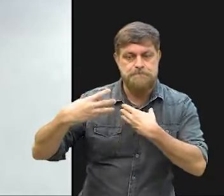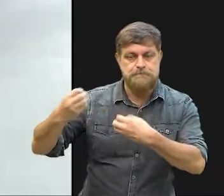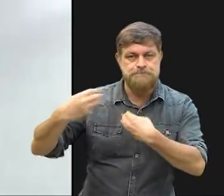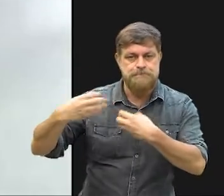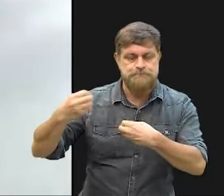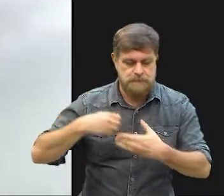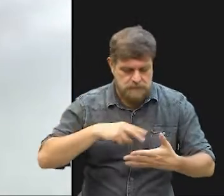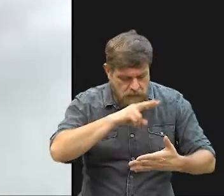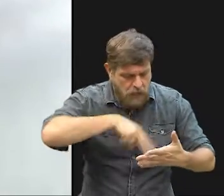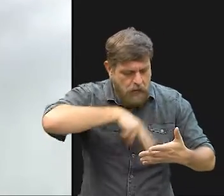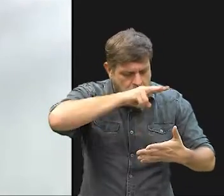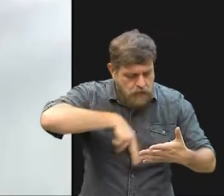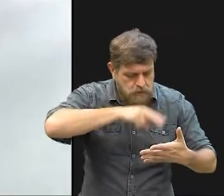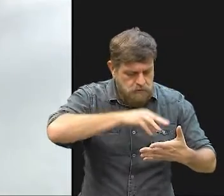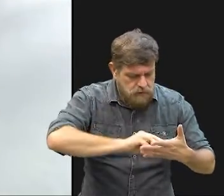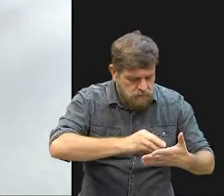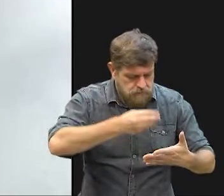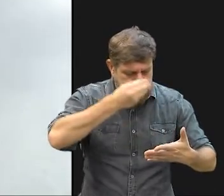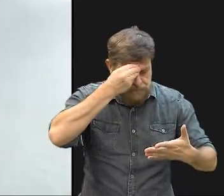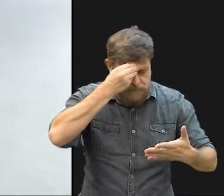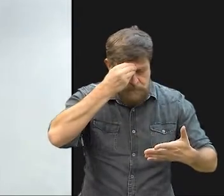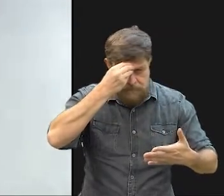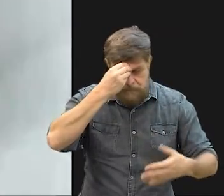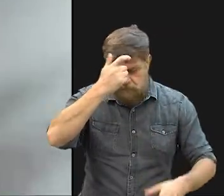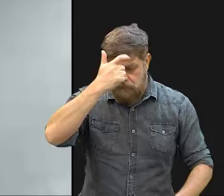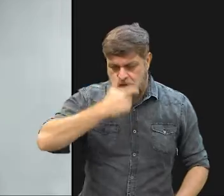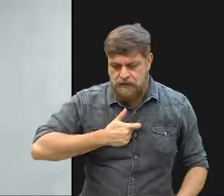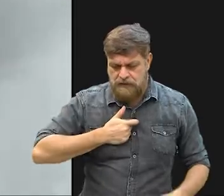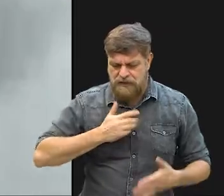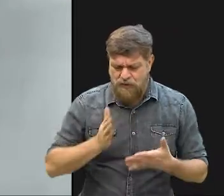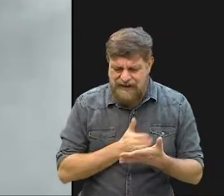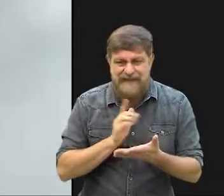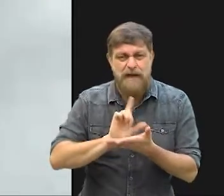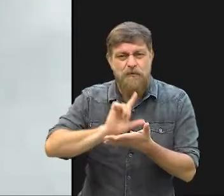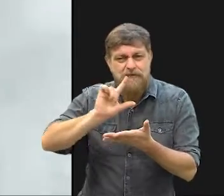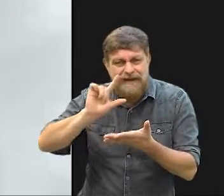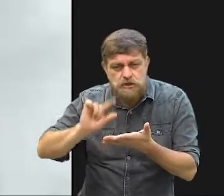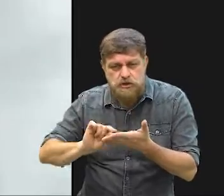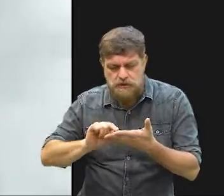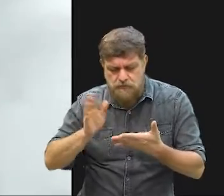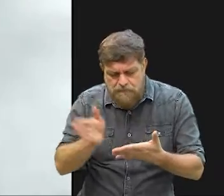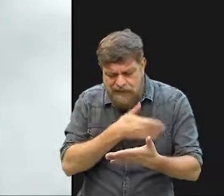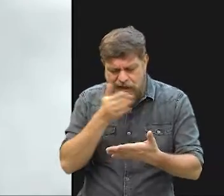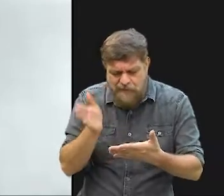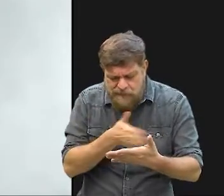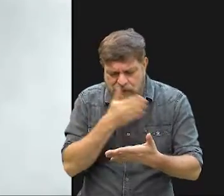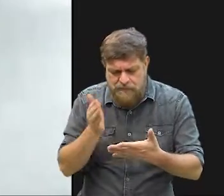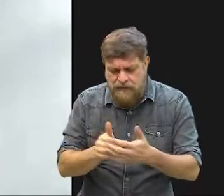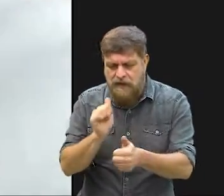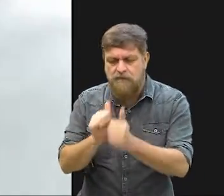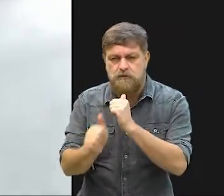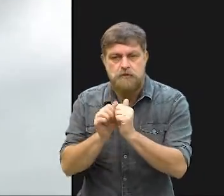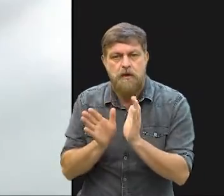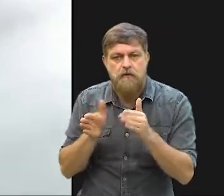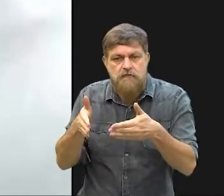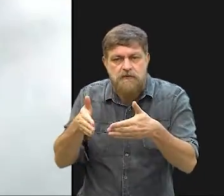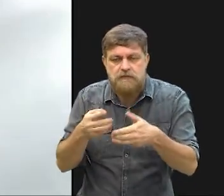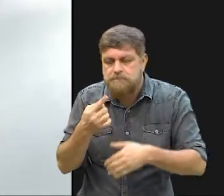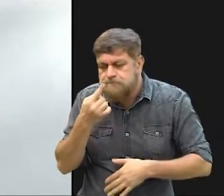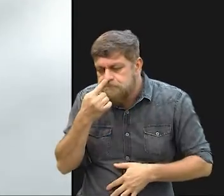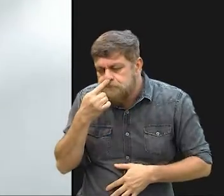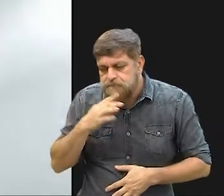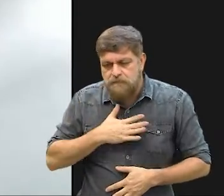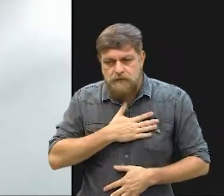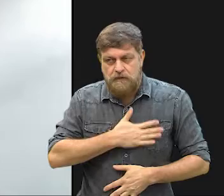leitura. E isso me fazia ler muitos artigos, me fazia ler muita coisa sobre futebol. E eu sempre